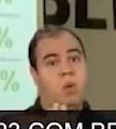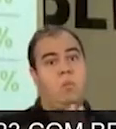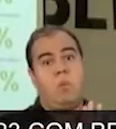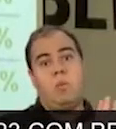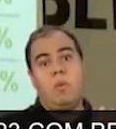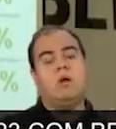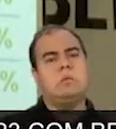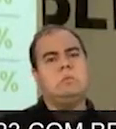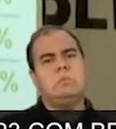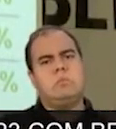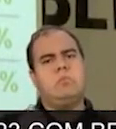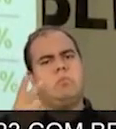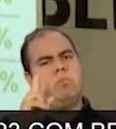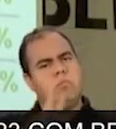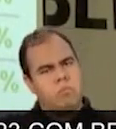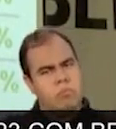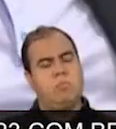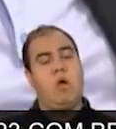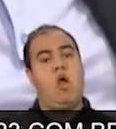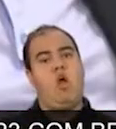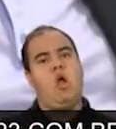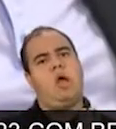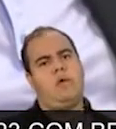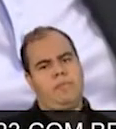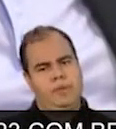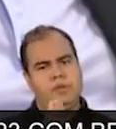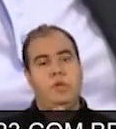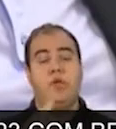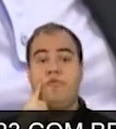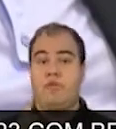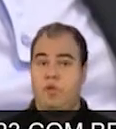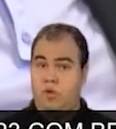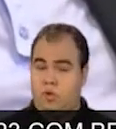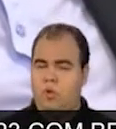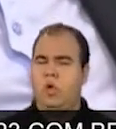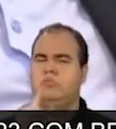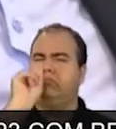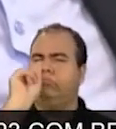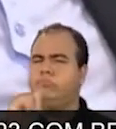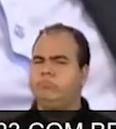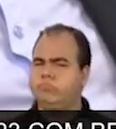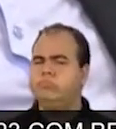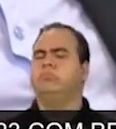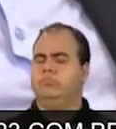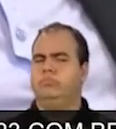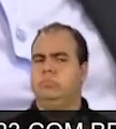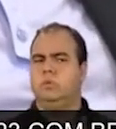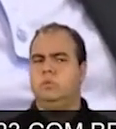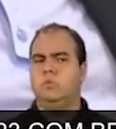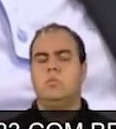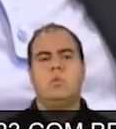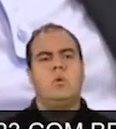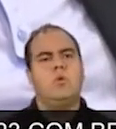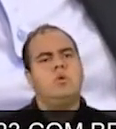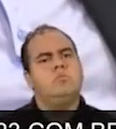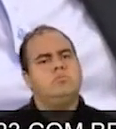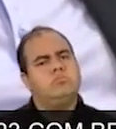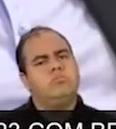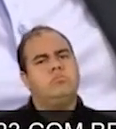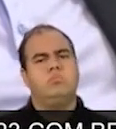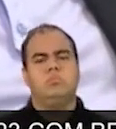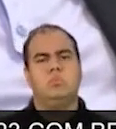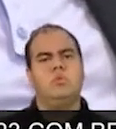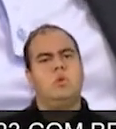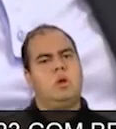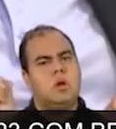e apreensões de drogas neste ano. De fato, os indicadores criminais estão aí. Agora, a produtividade operacional, garanto para